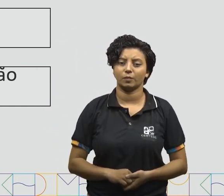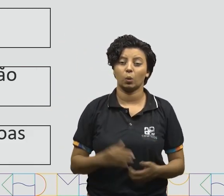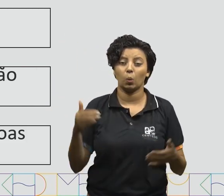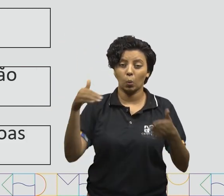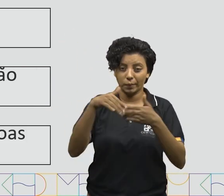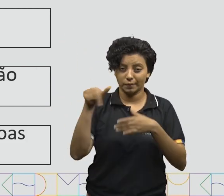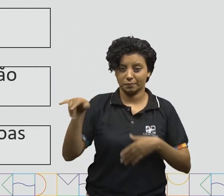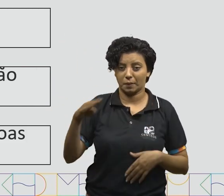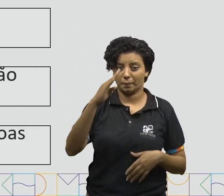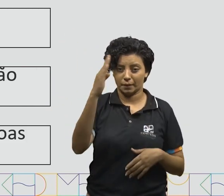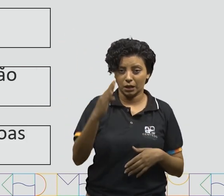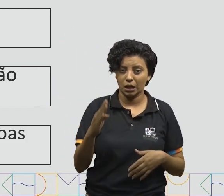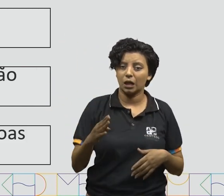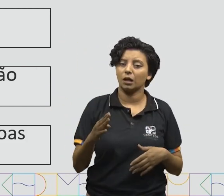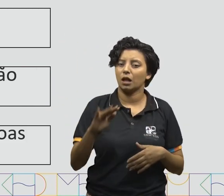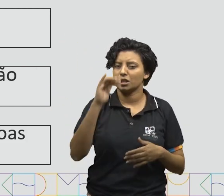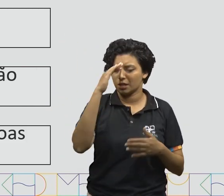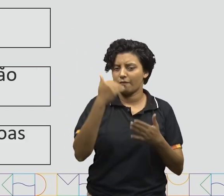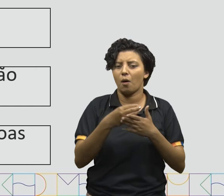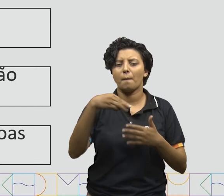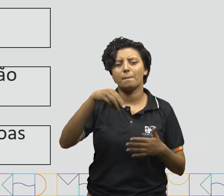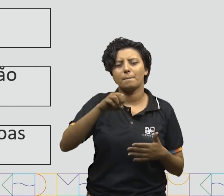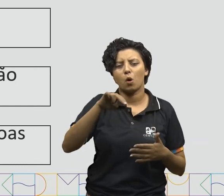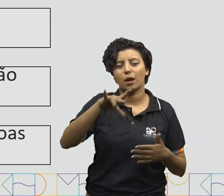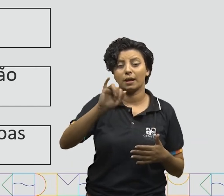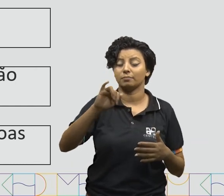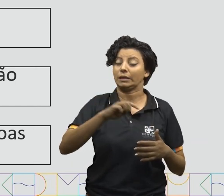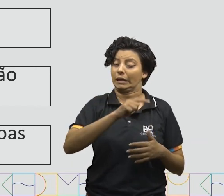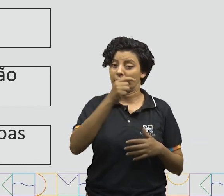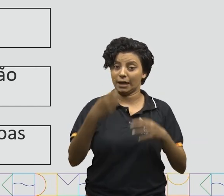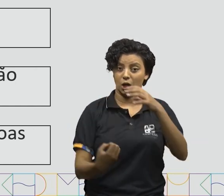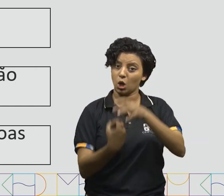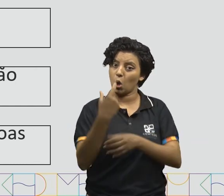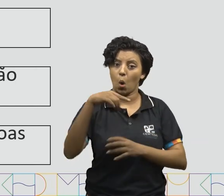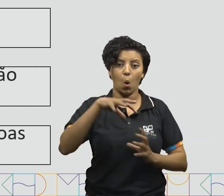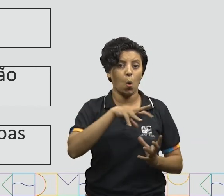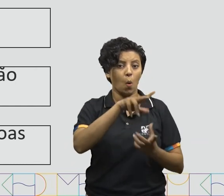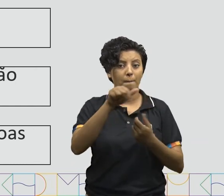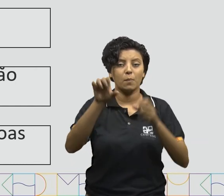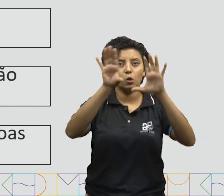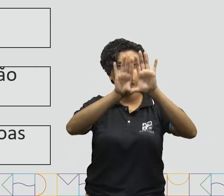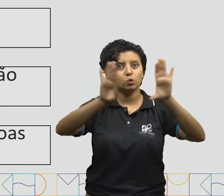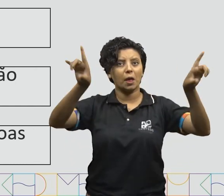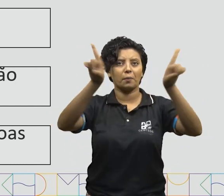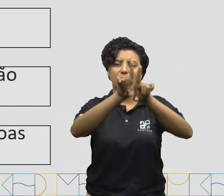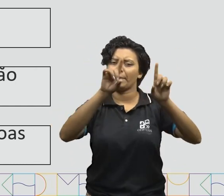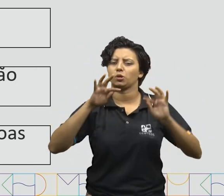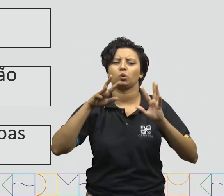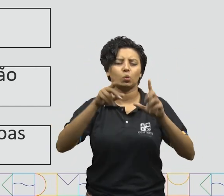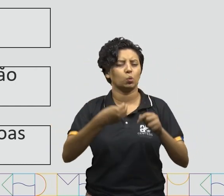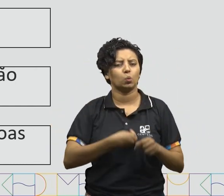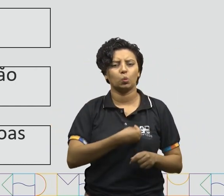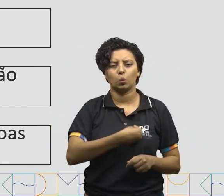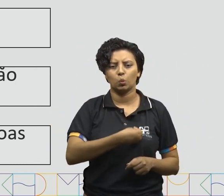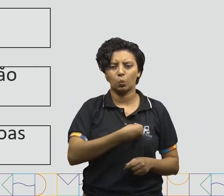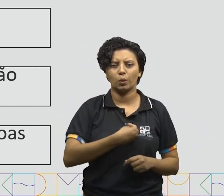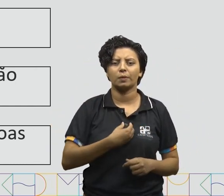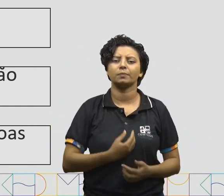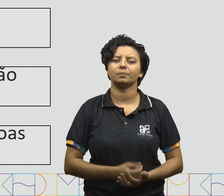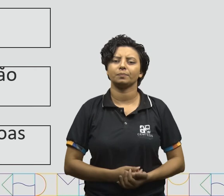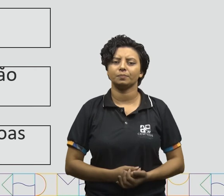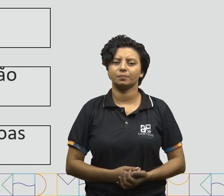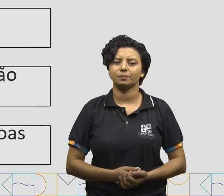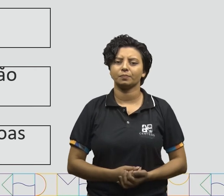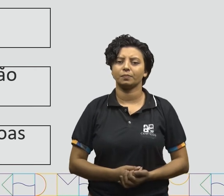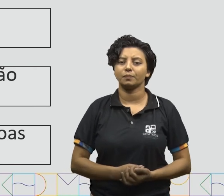Os tupinambás acreditavam que Monã é o deus criador do mundo, do céu e dos seres vivos.